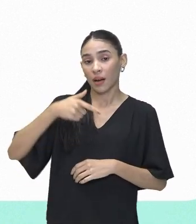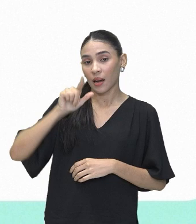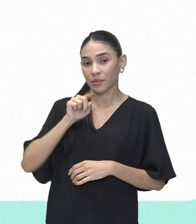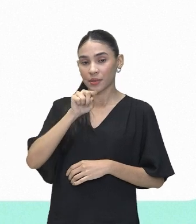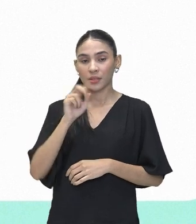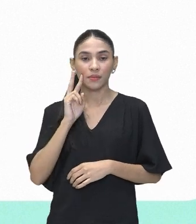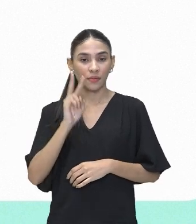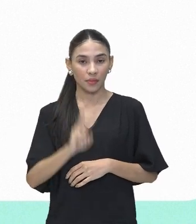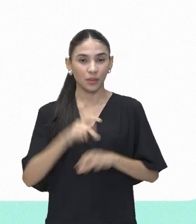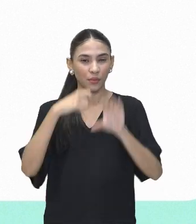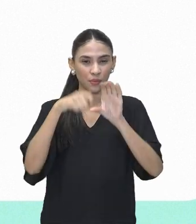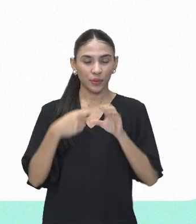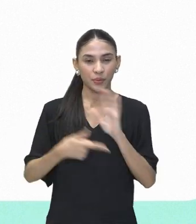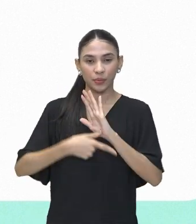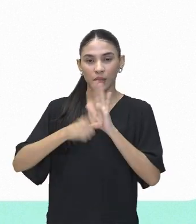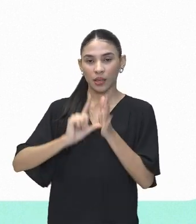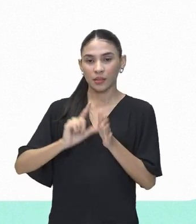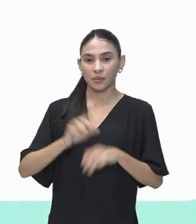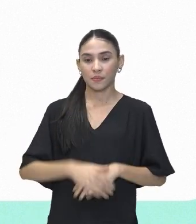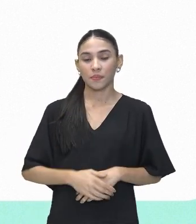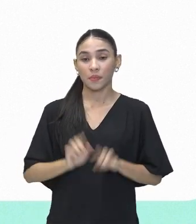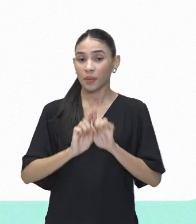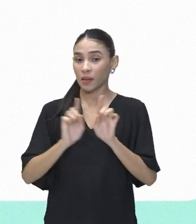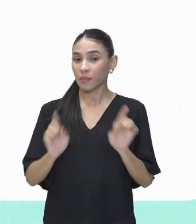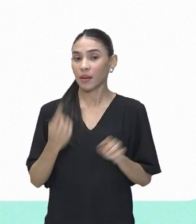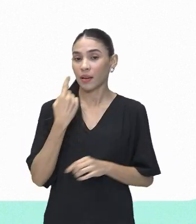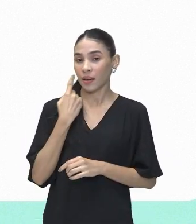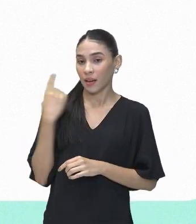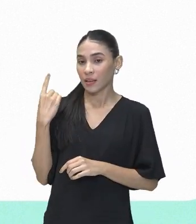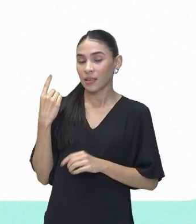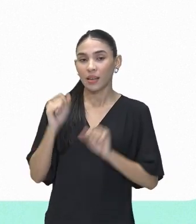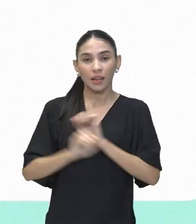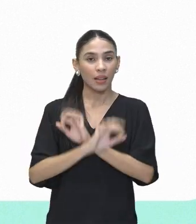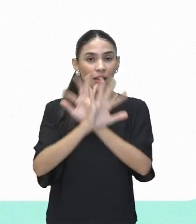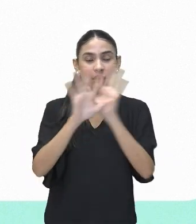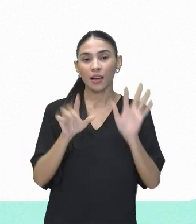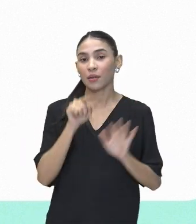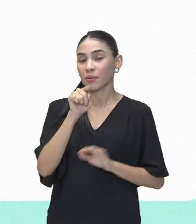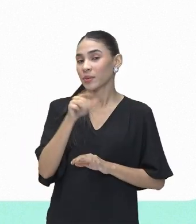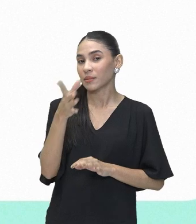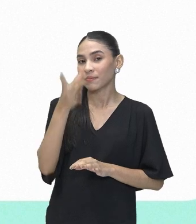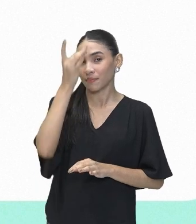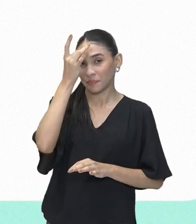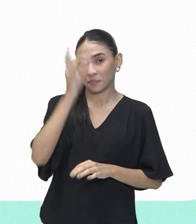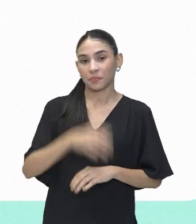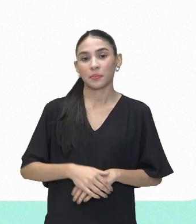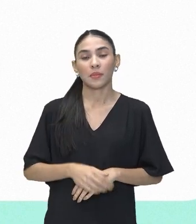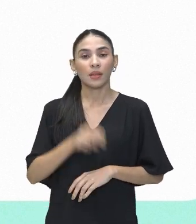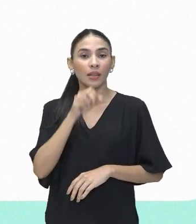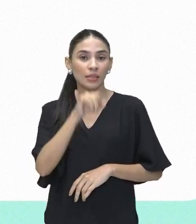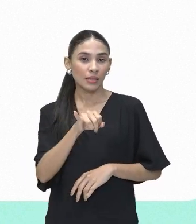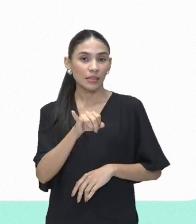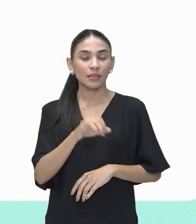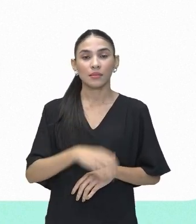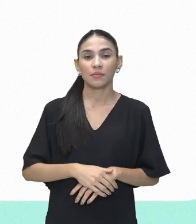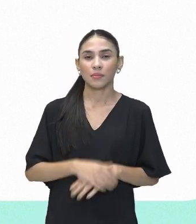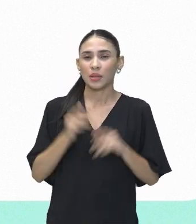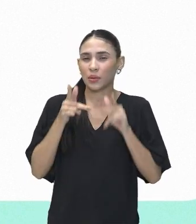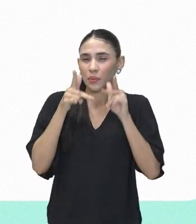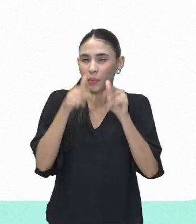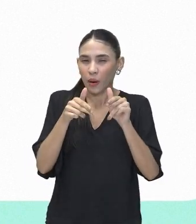no vídeo aqui para vocês, mas aqui fica mais claro para vocês identificarem. Se for desse jeito,